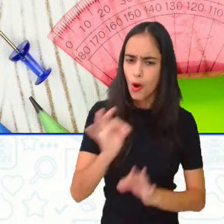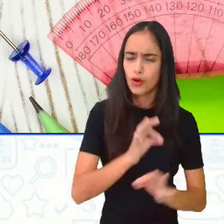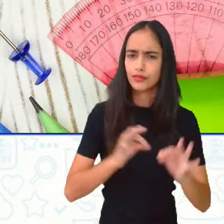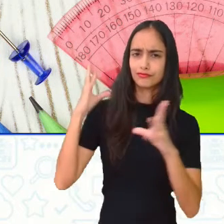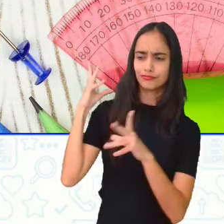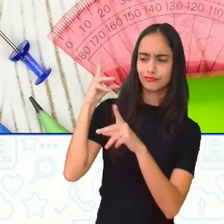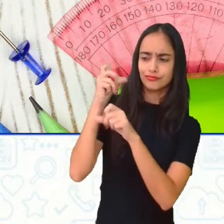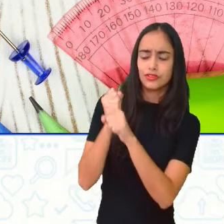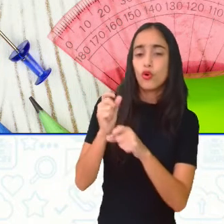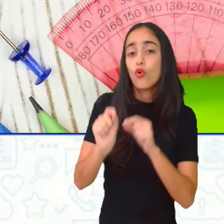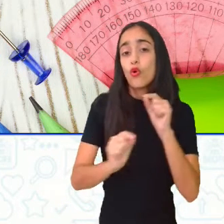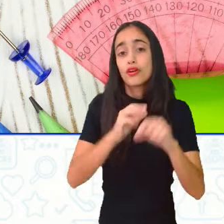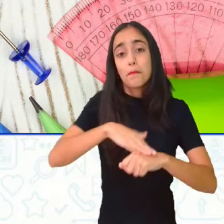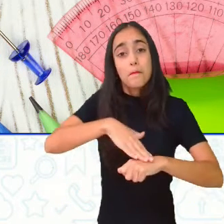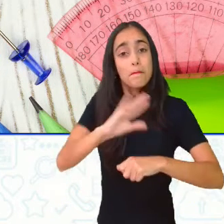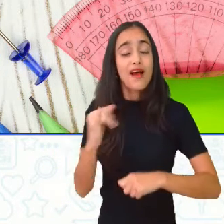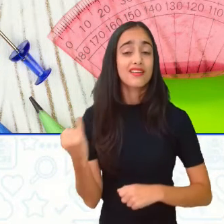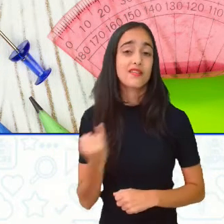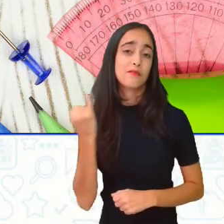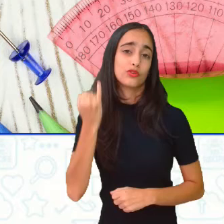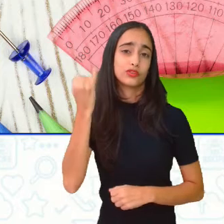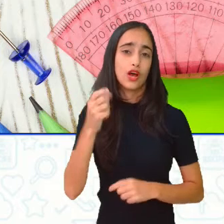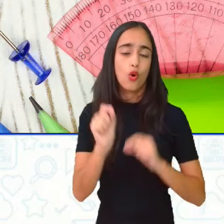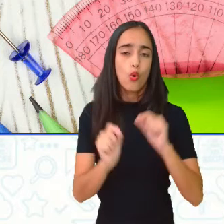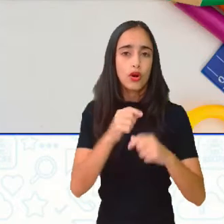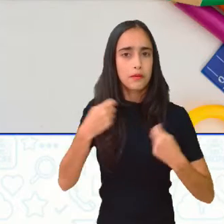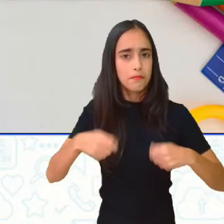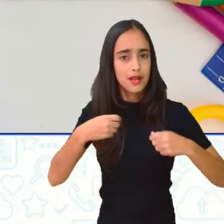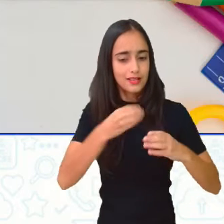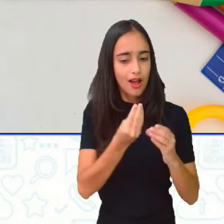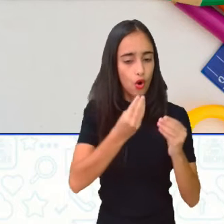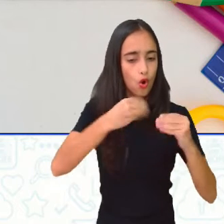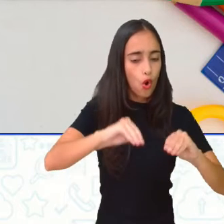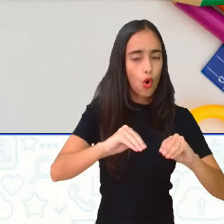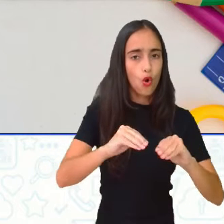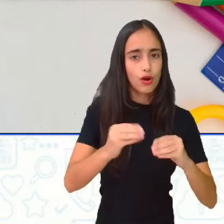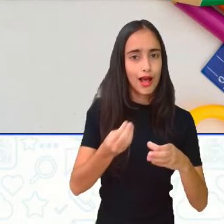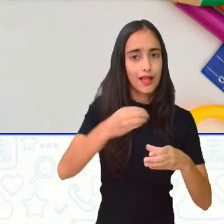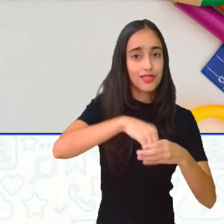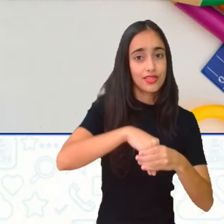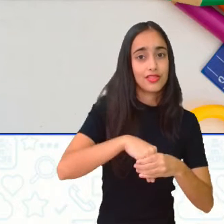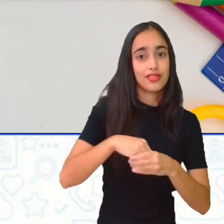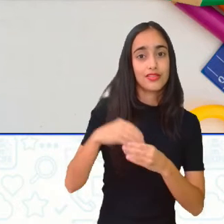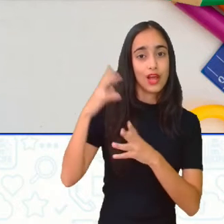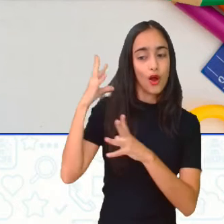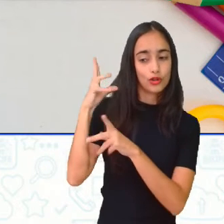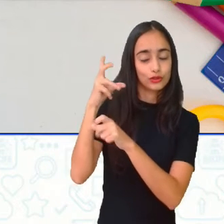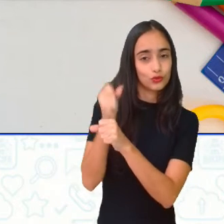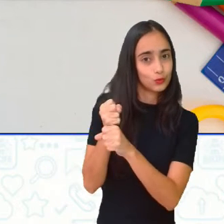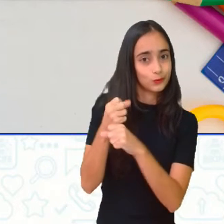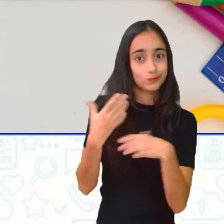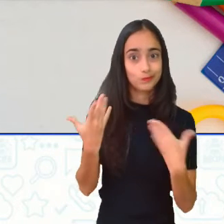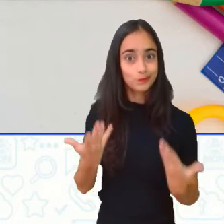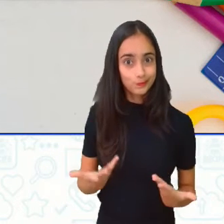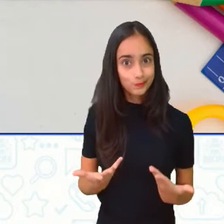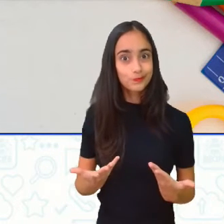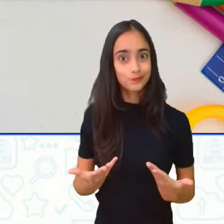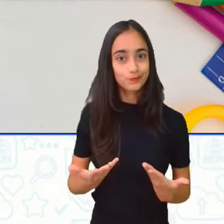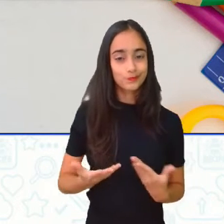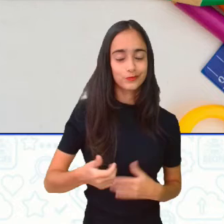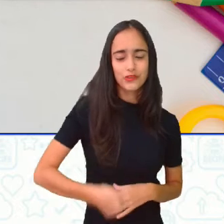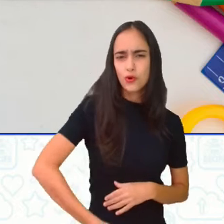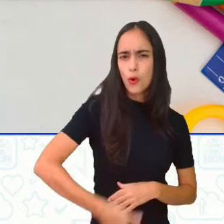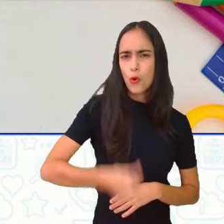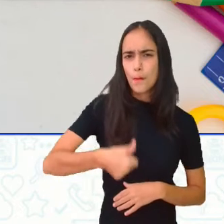as partes mais importantes, o que a gente precisa colocar no resumo? Vamos embora. Primeira coisa a se fazer, quando a gente